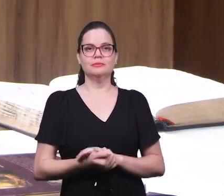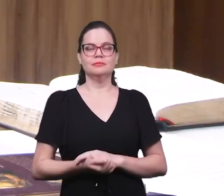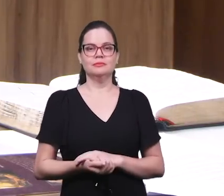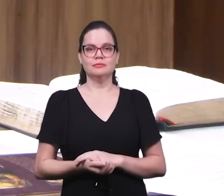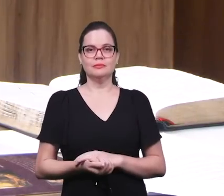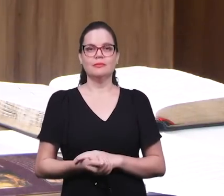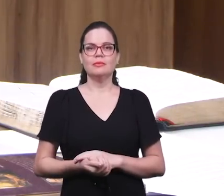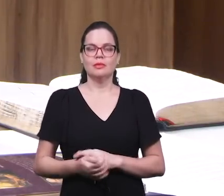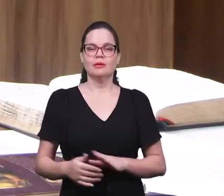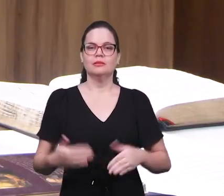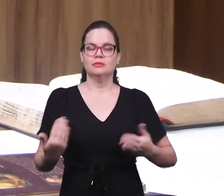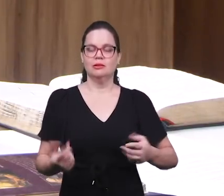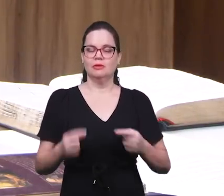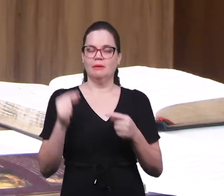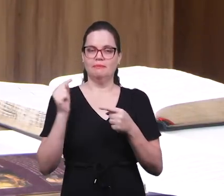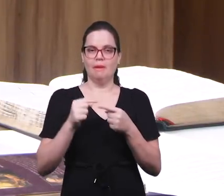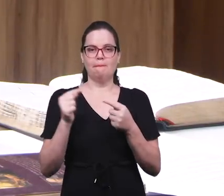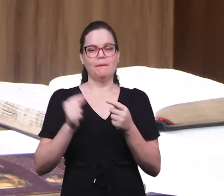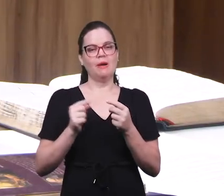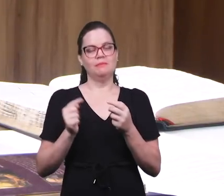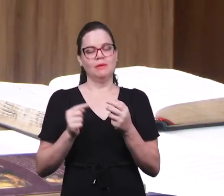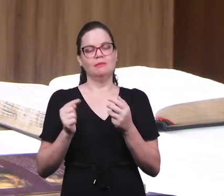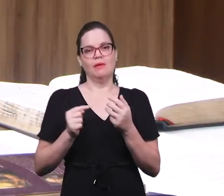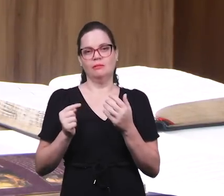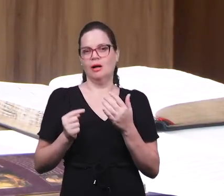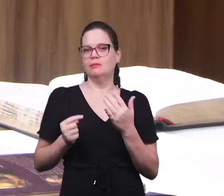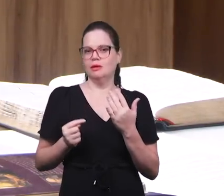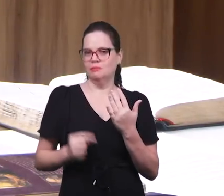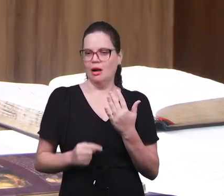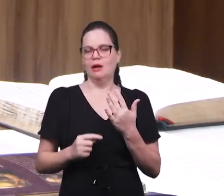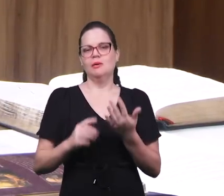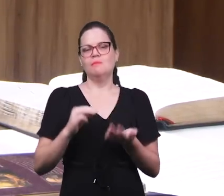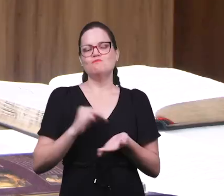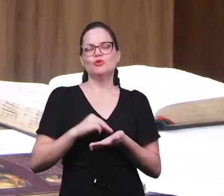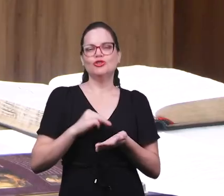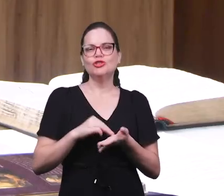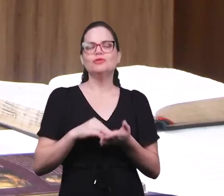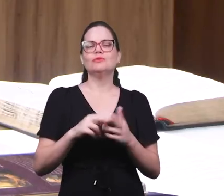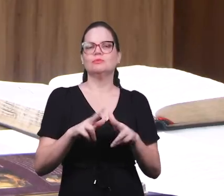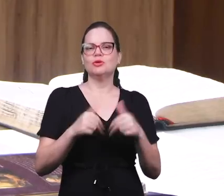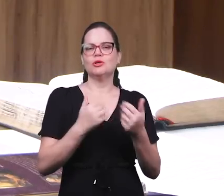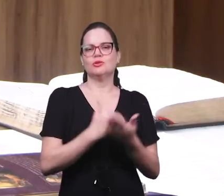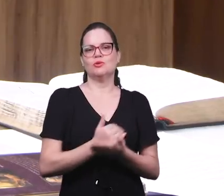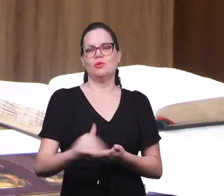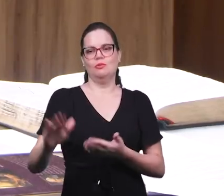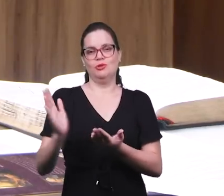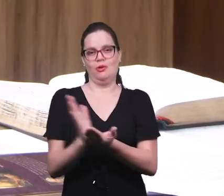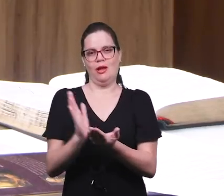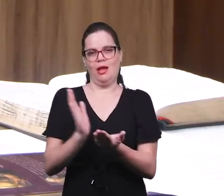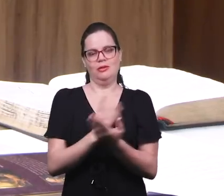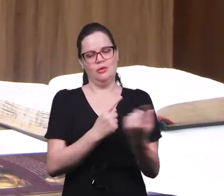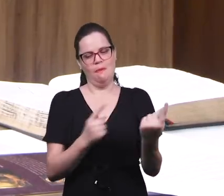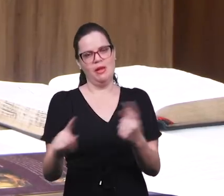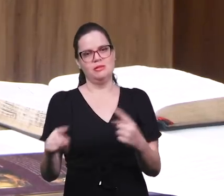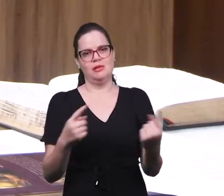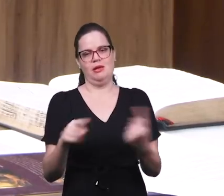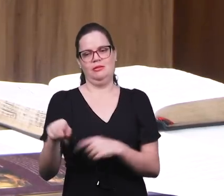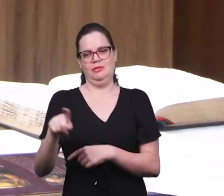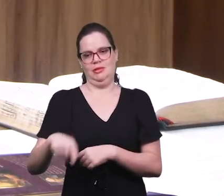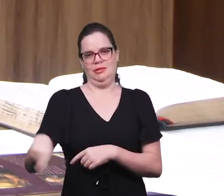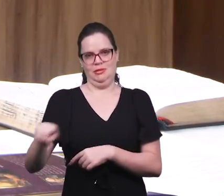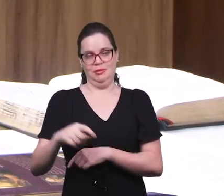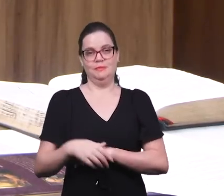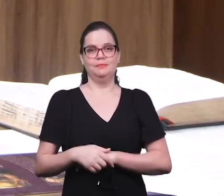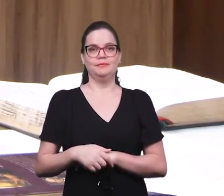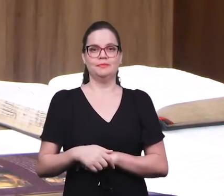que levou o império, os imperadores a perseguir os cristãos, certo? Mas a perseguição verdadeira começou com Nero,